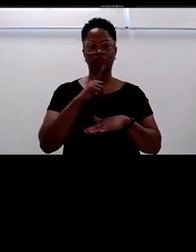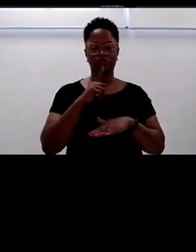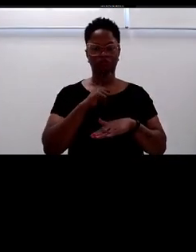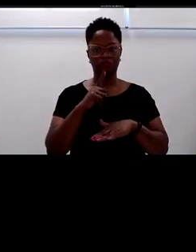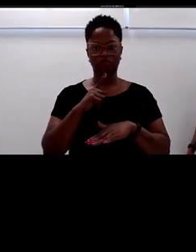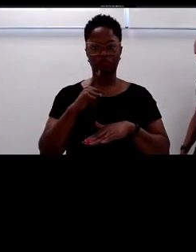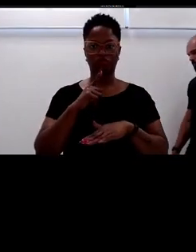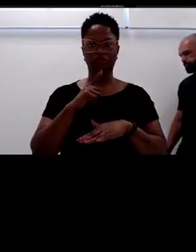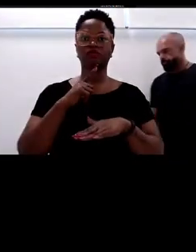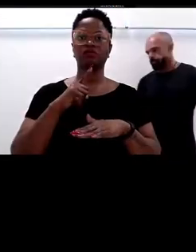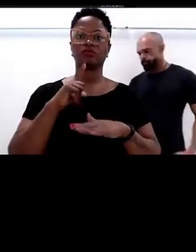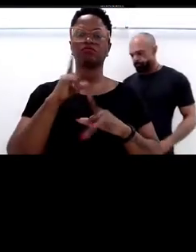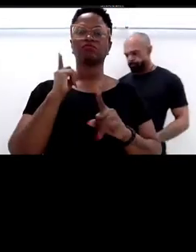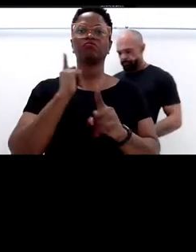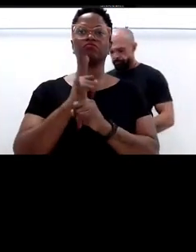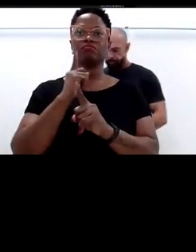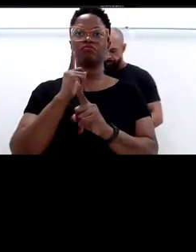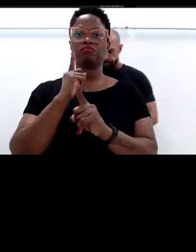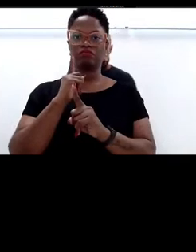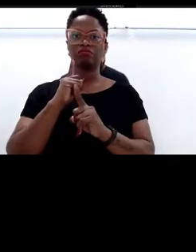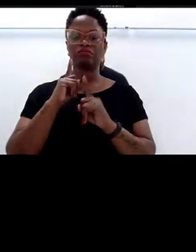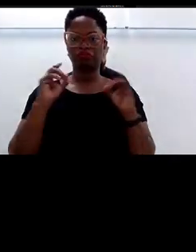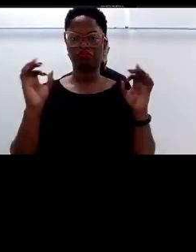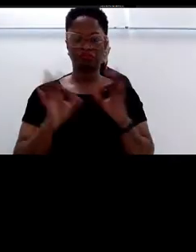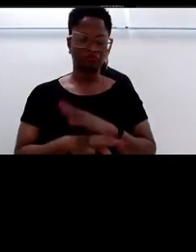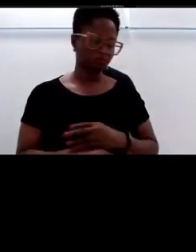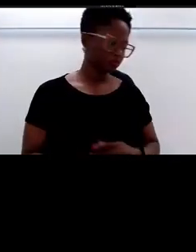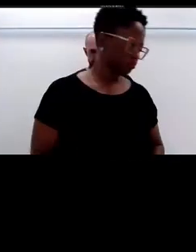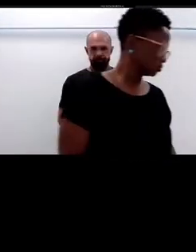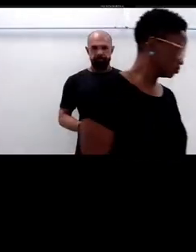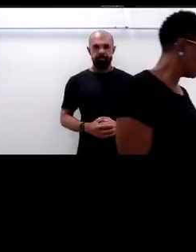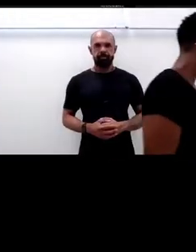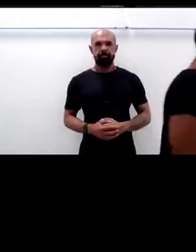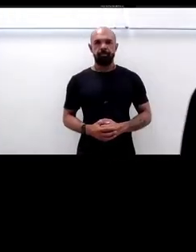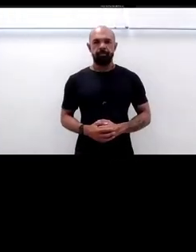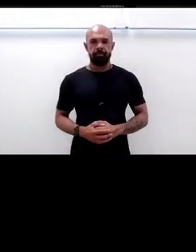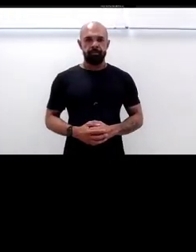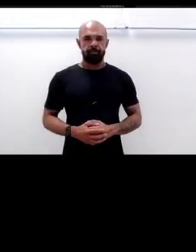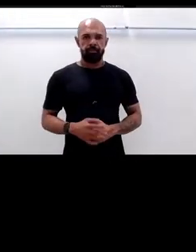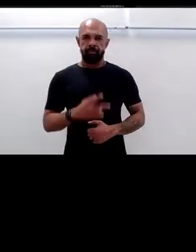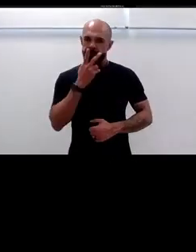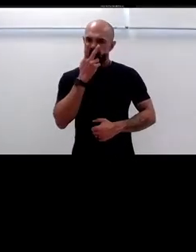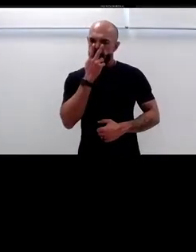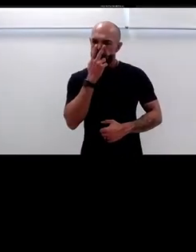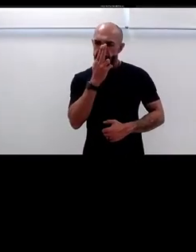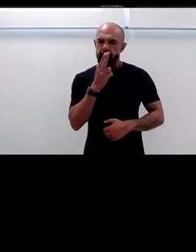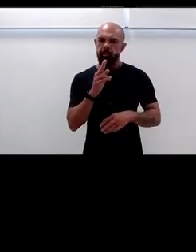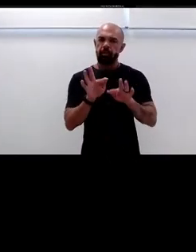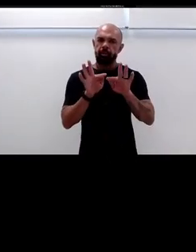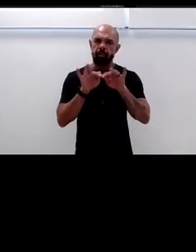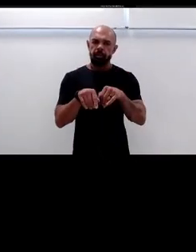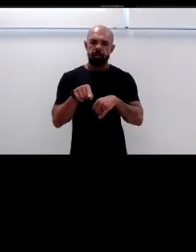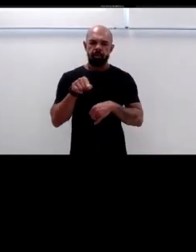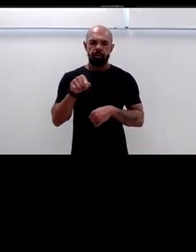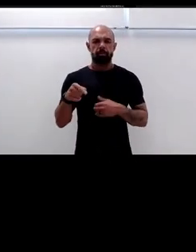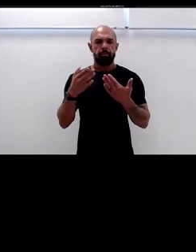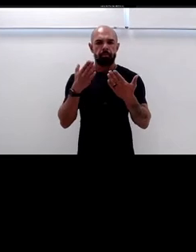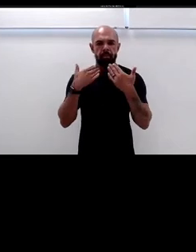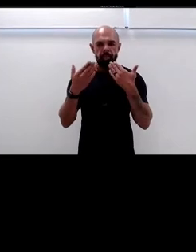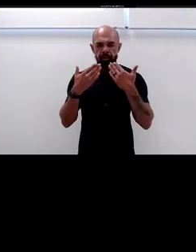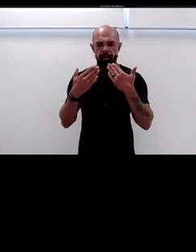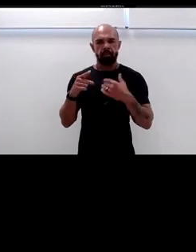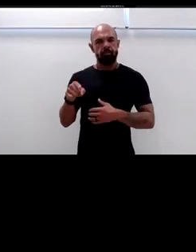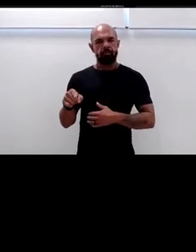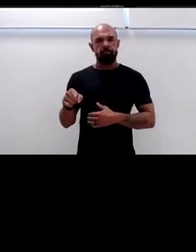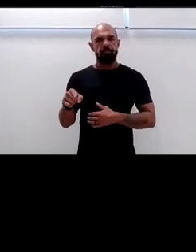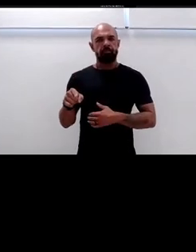surgindo ali. O resultado final, exatamente, vai ser o final desse bate-papo, mas